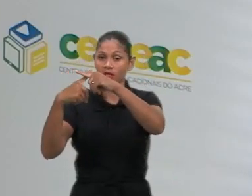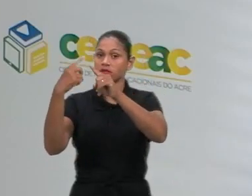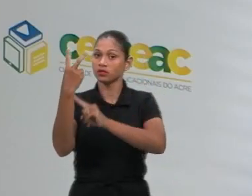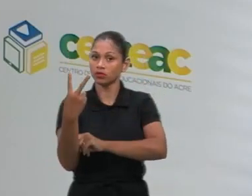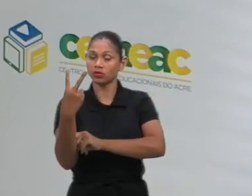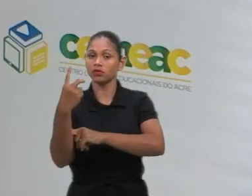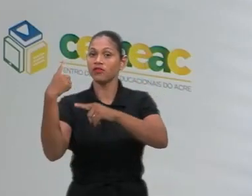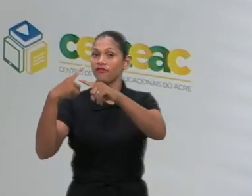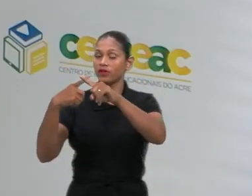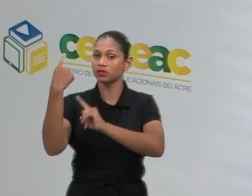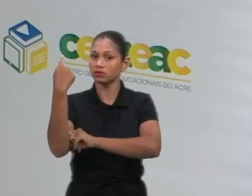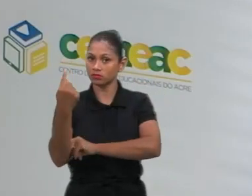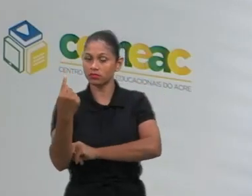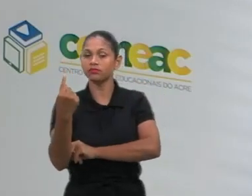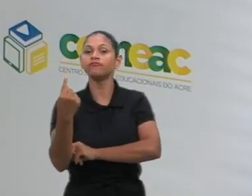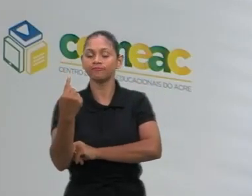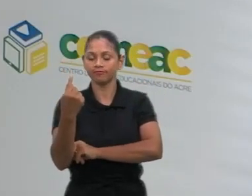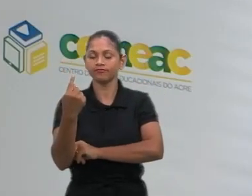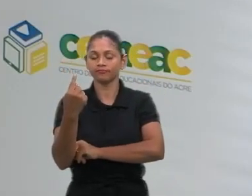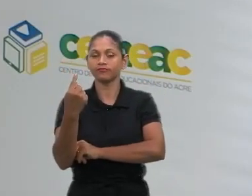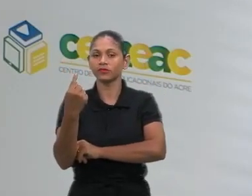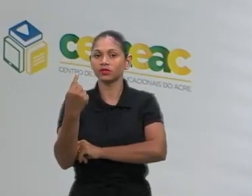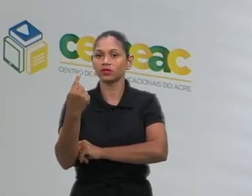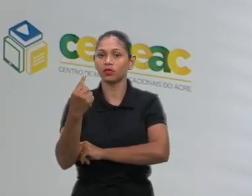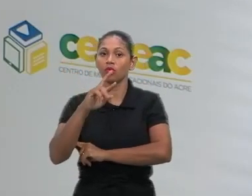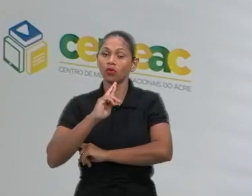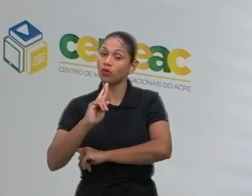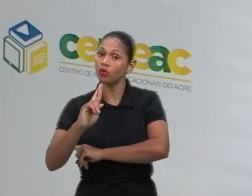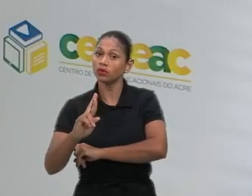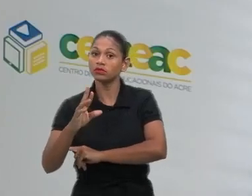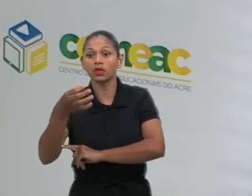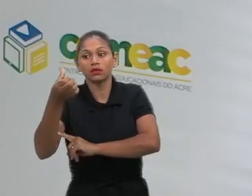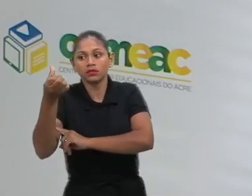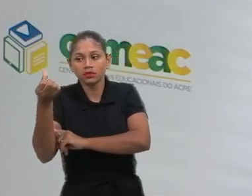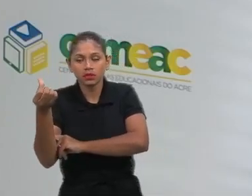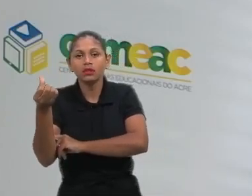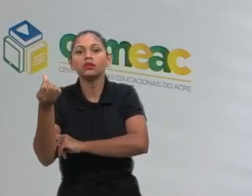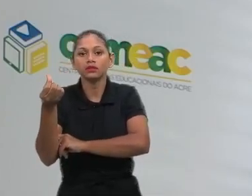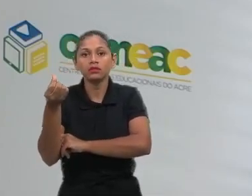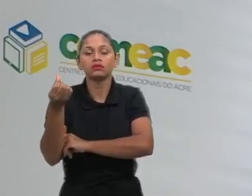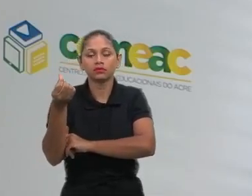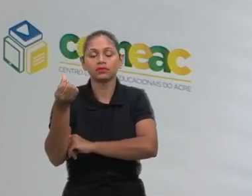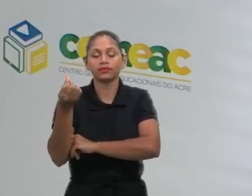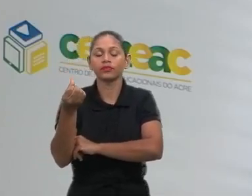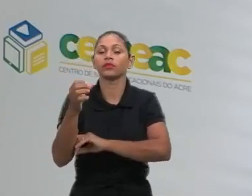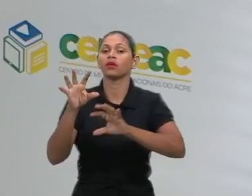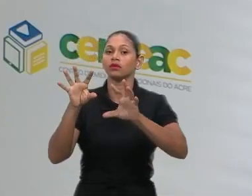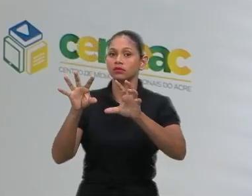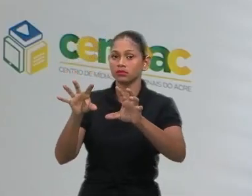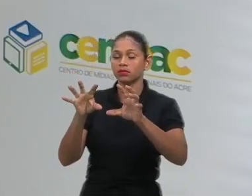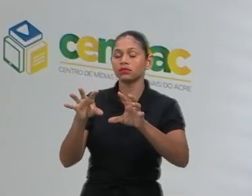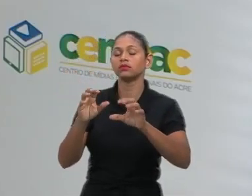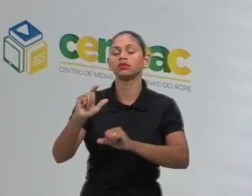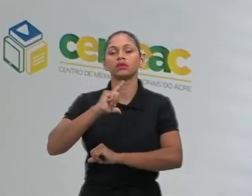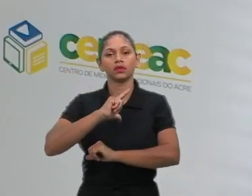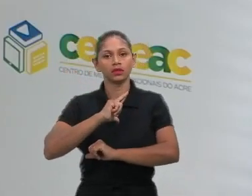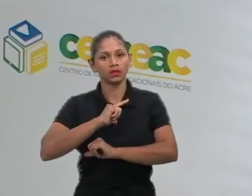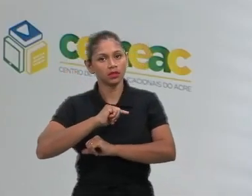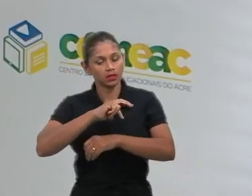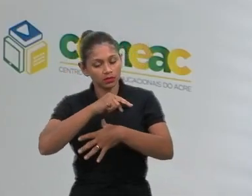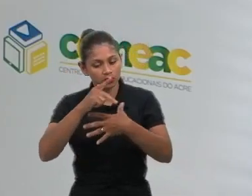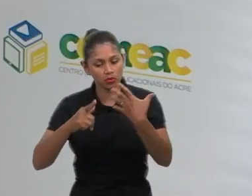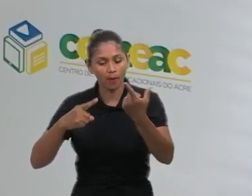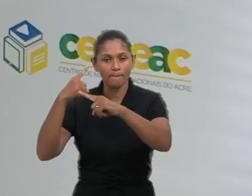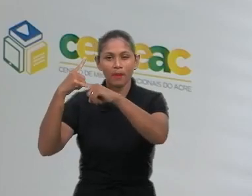2, vezes 1. 3 vezes 2, que é 6, vezes 1, que é 6. Então, dessa maneira, você tem aí um princípio multiplicativo que está